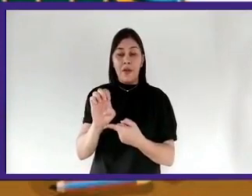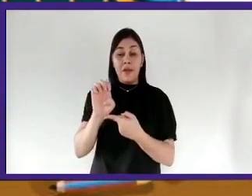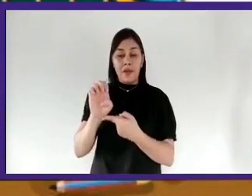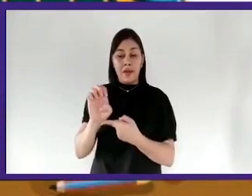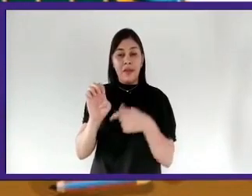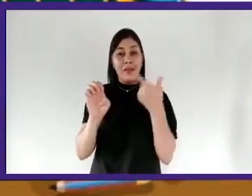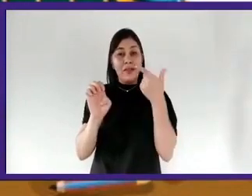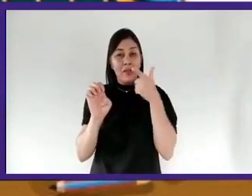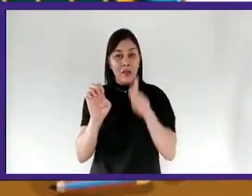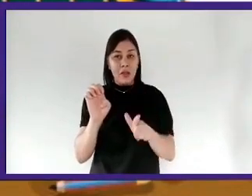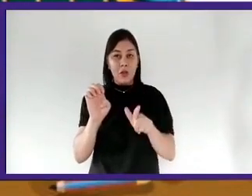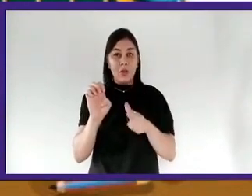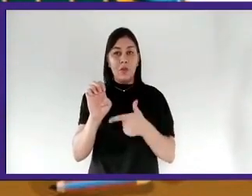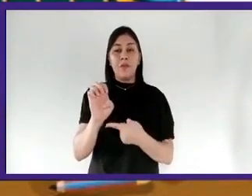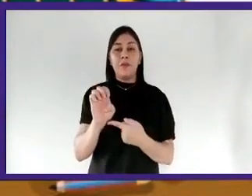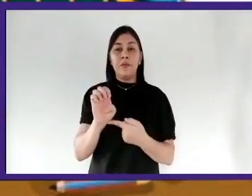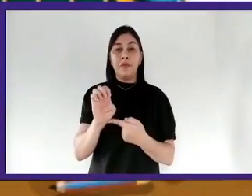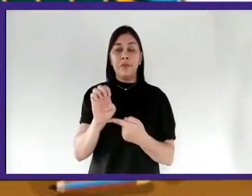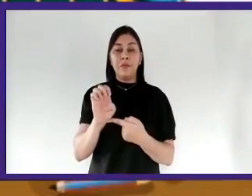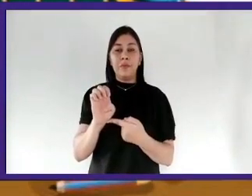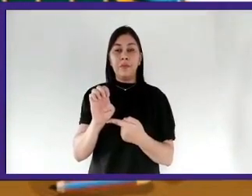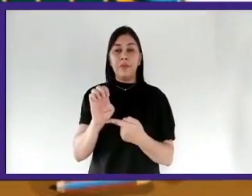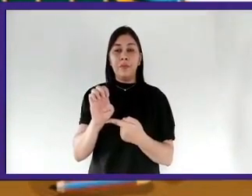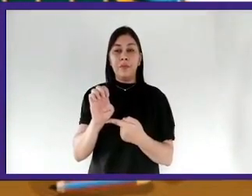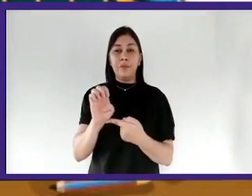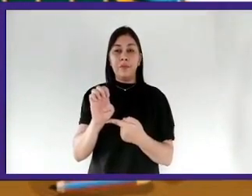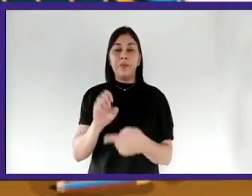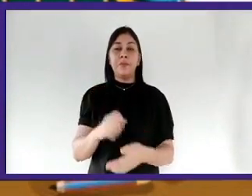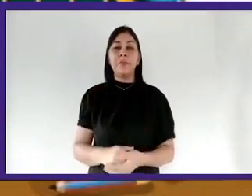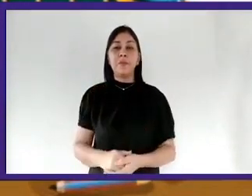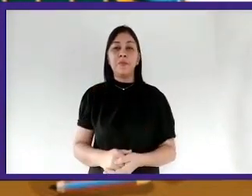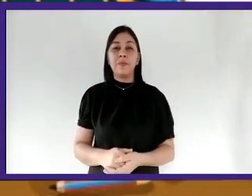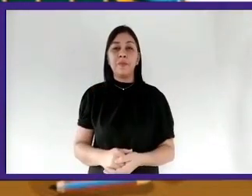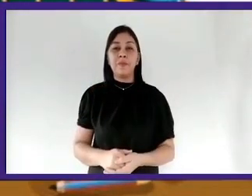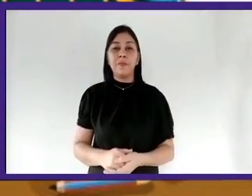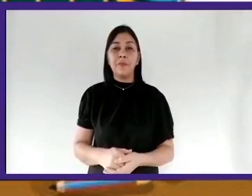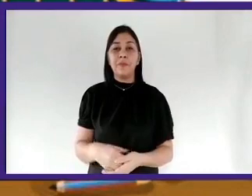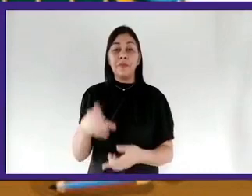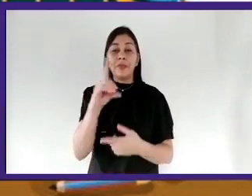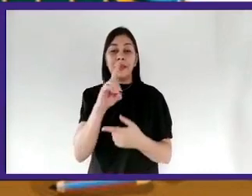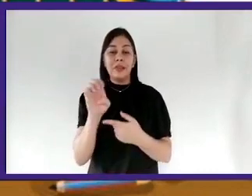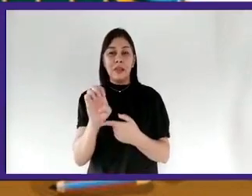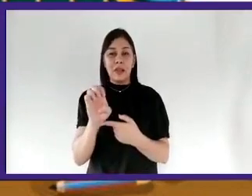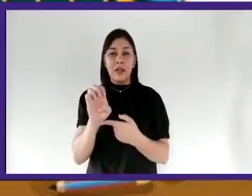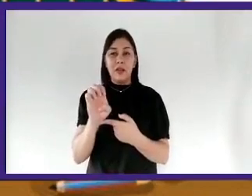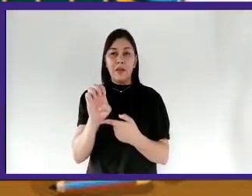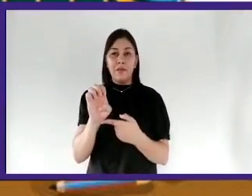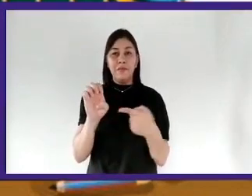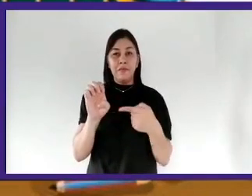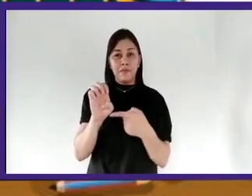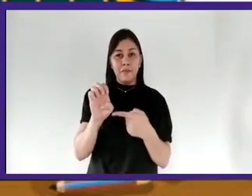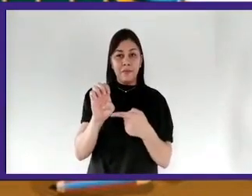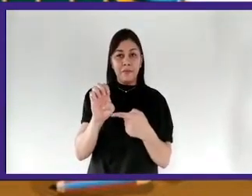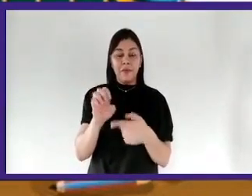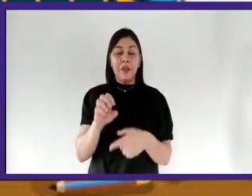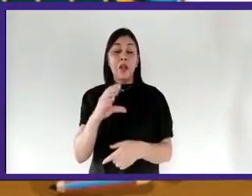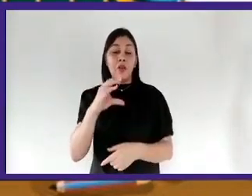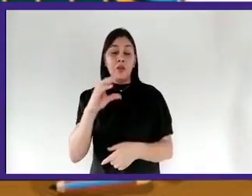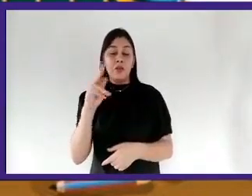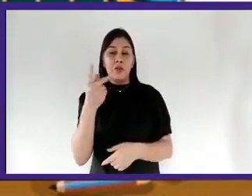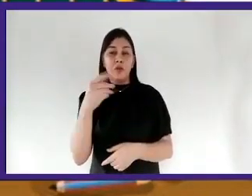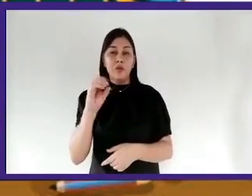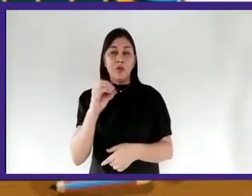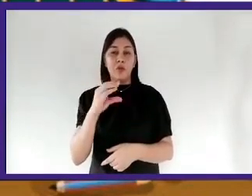E novamente. O, de, de. Aqui, ó. De